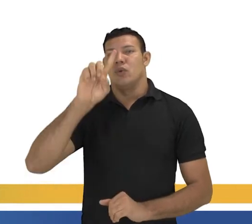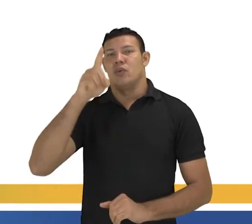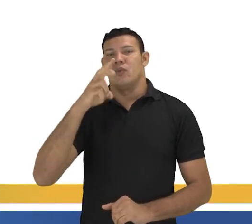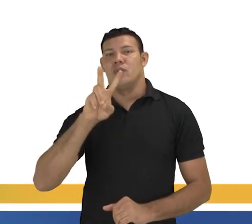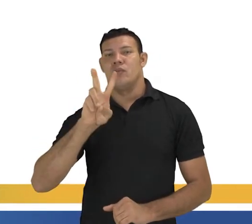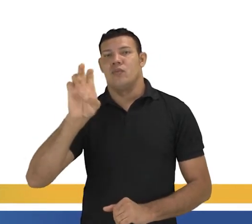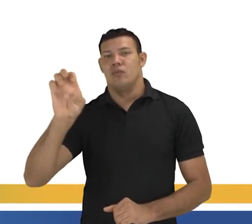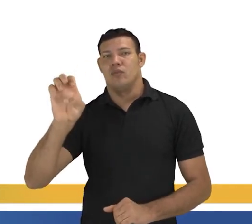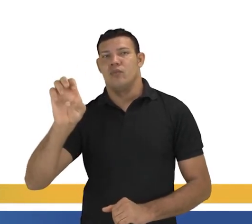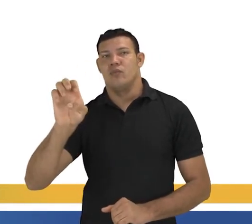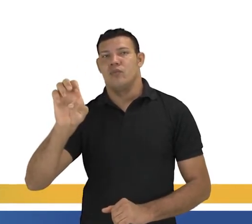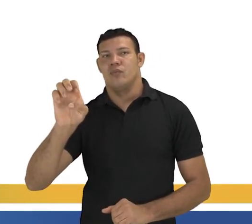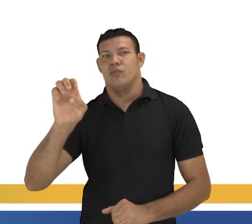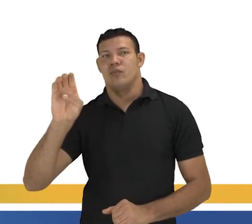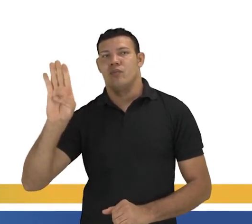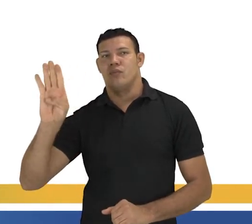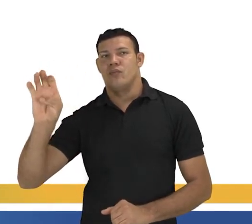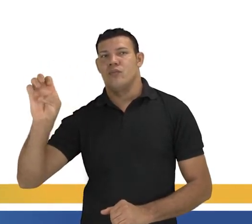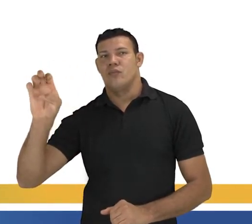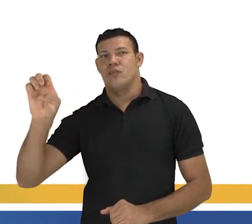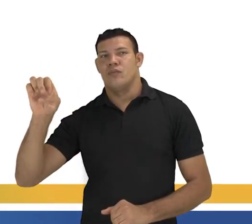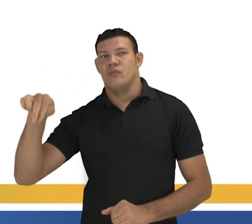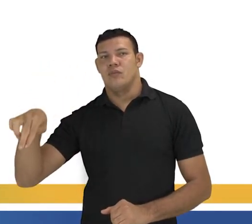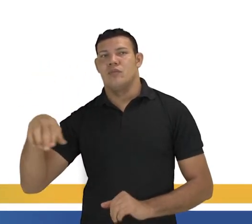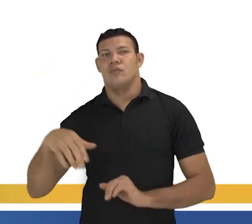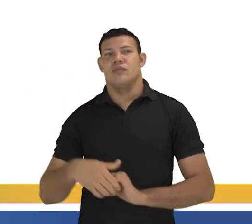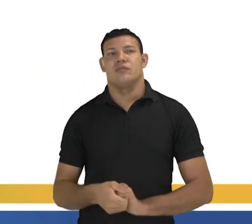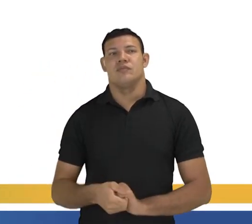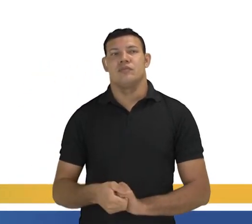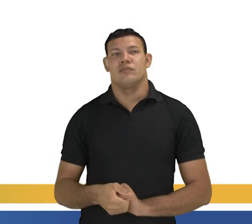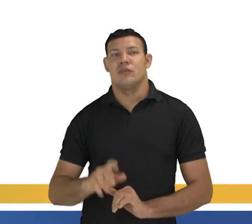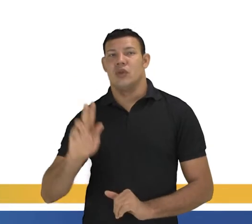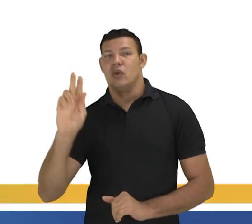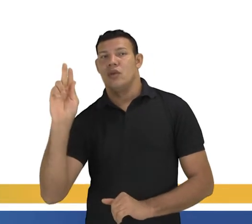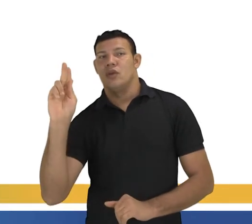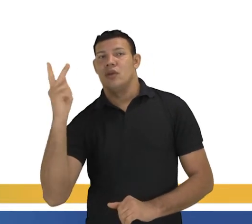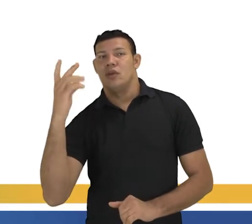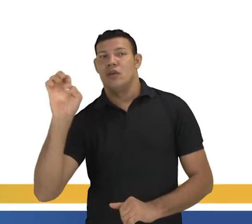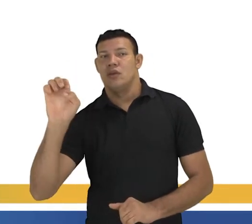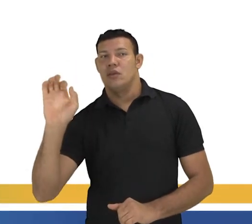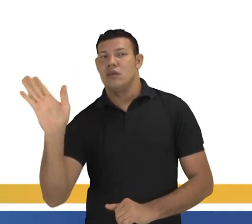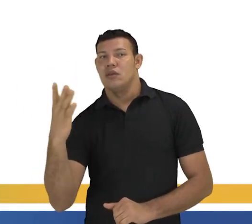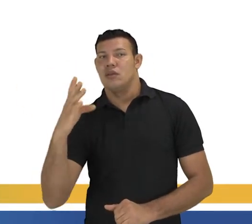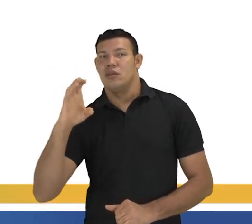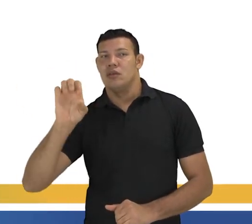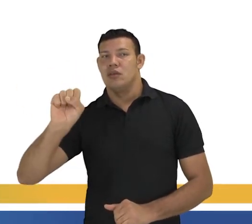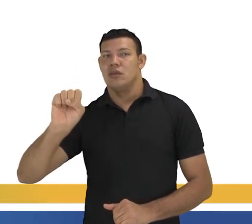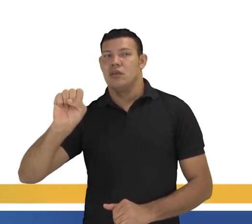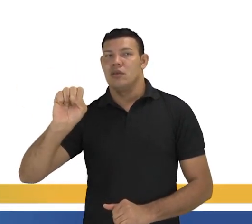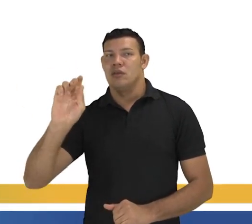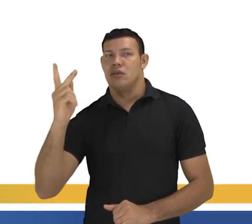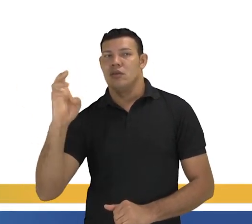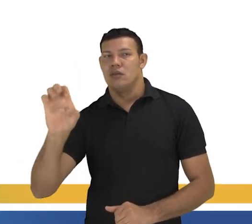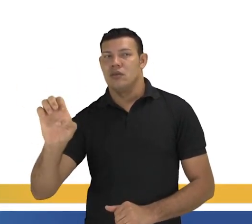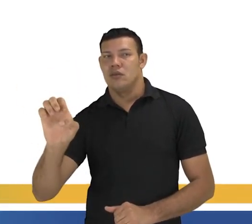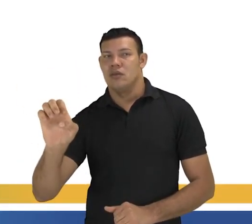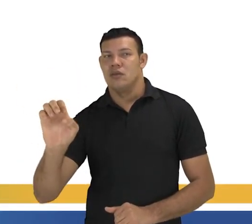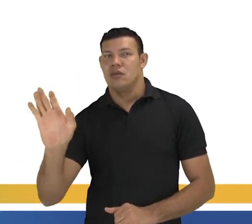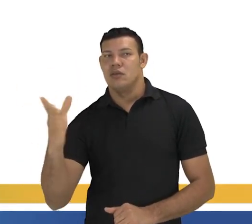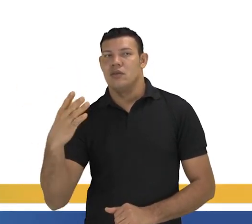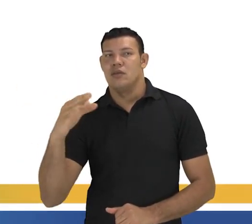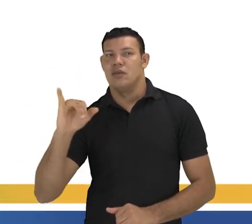I've been. Com os pronomes he, she, it, terceira pessoa do singular, nós não vamos utilizar o have, nós